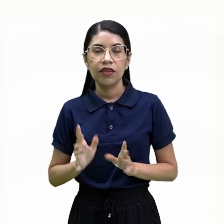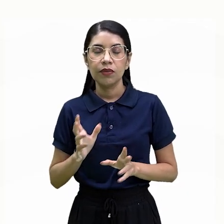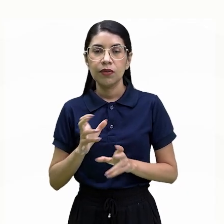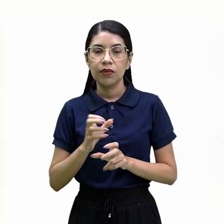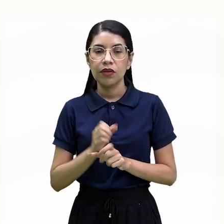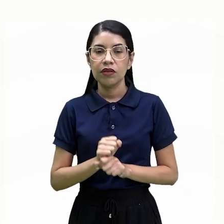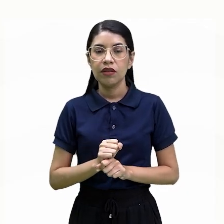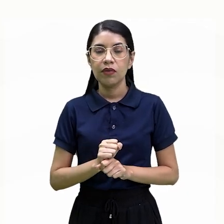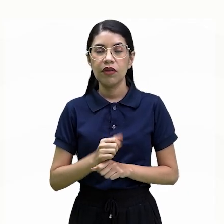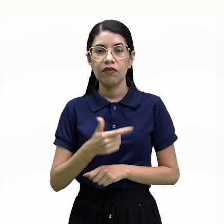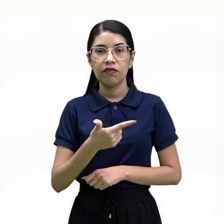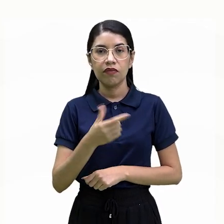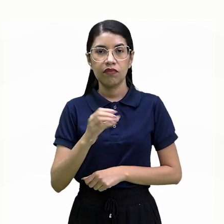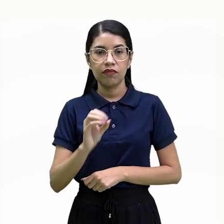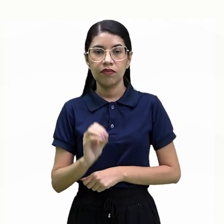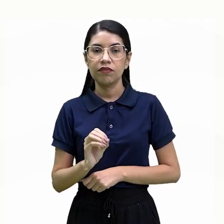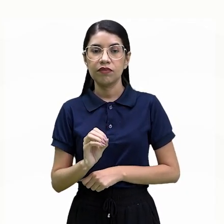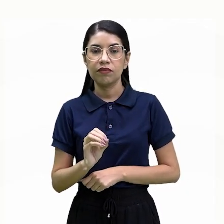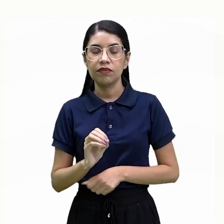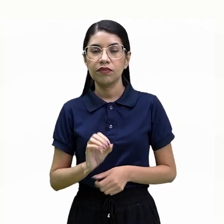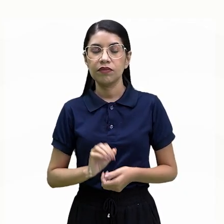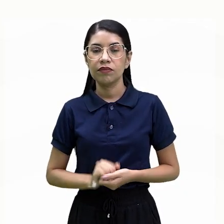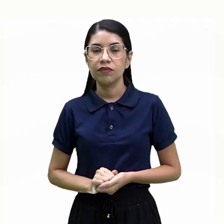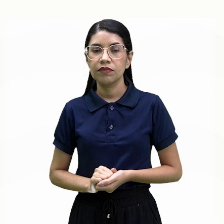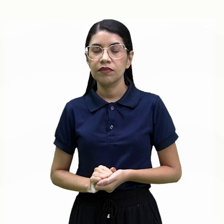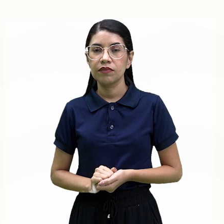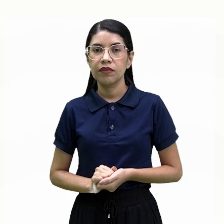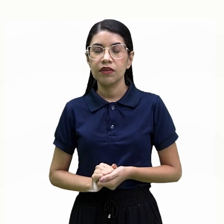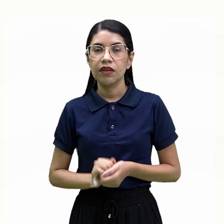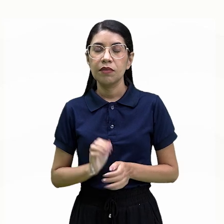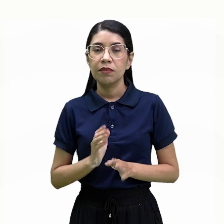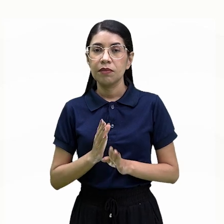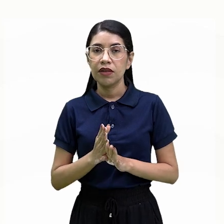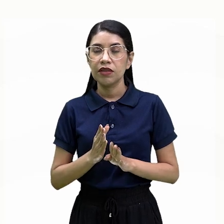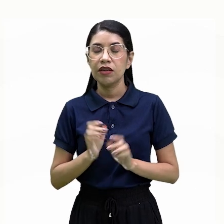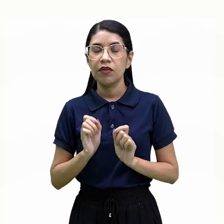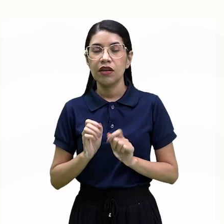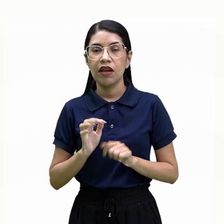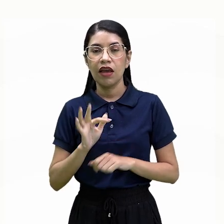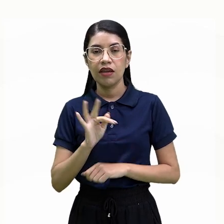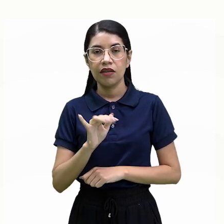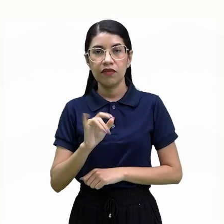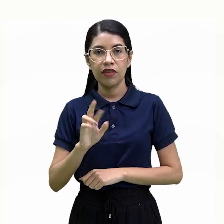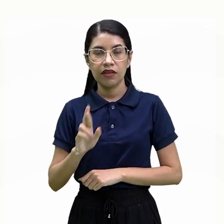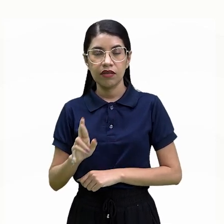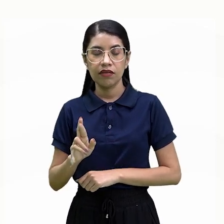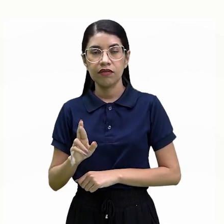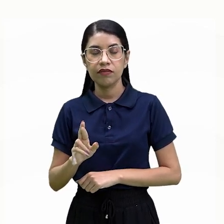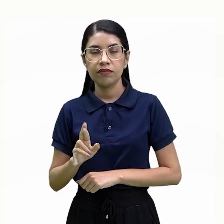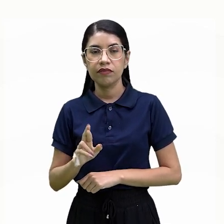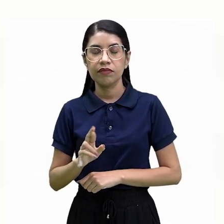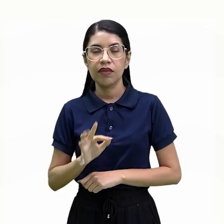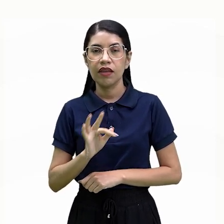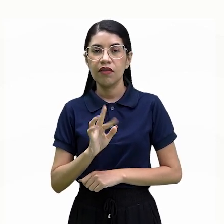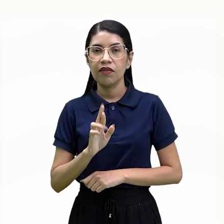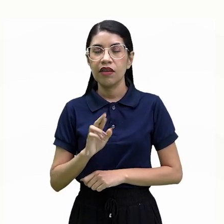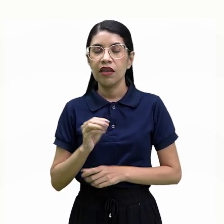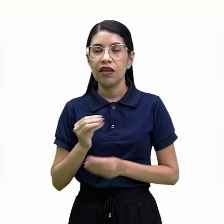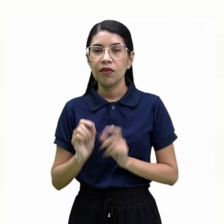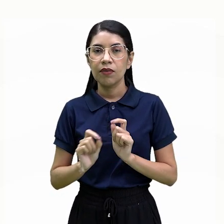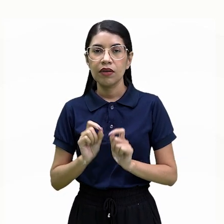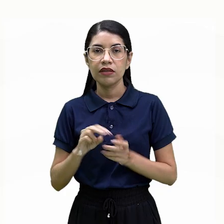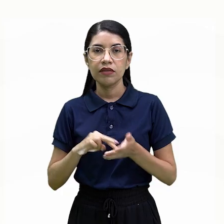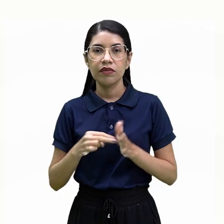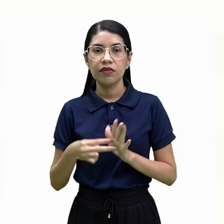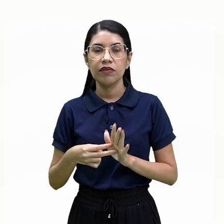total aqui é igual a 20. Para determinar a frequência relativa, lembra lá, ó, a frequência relativa